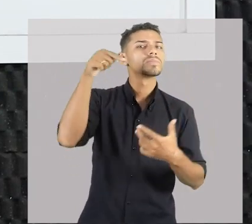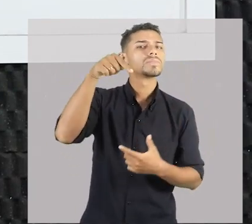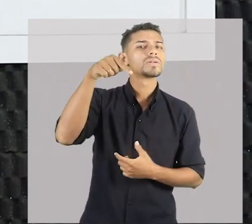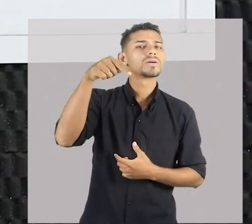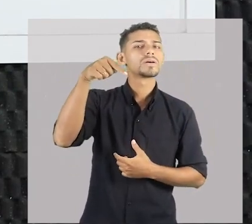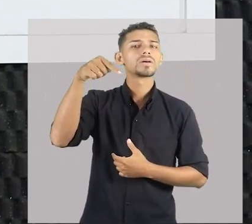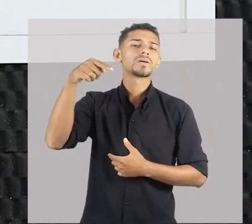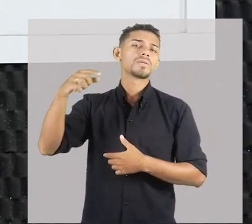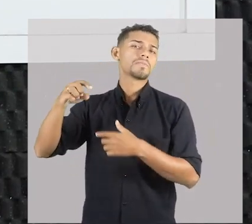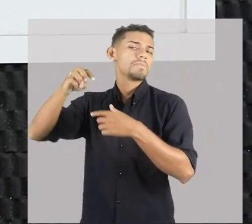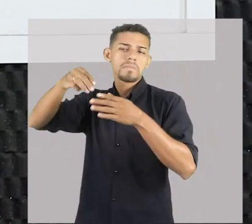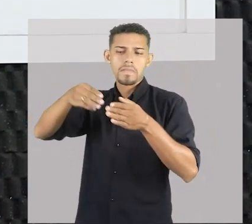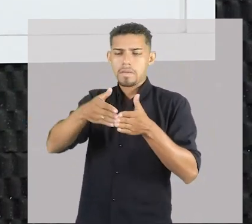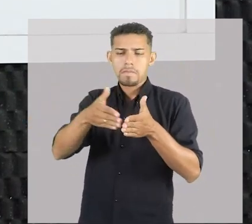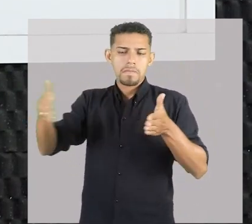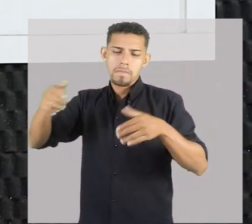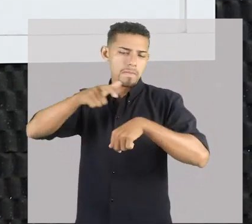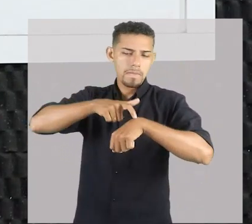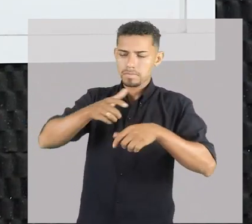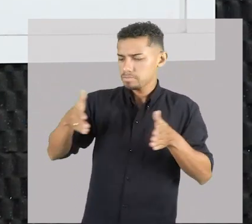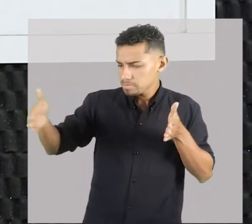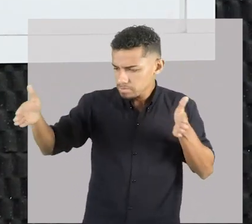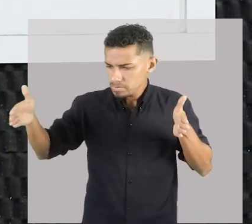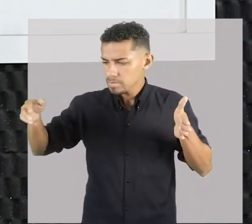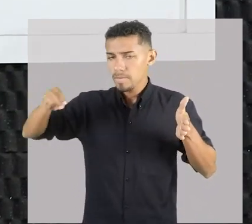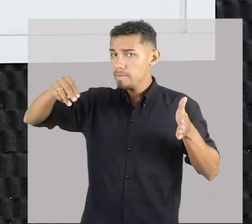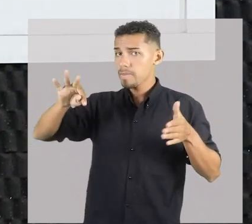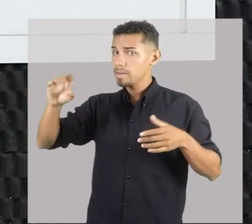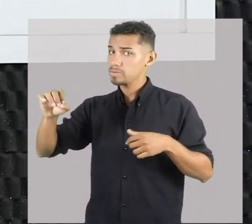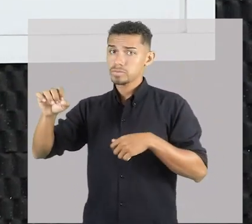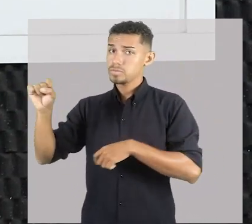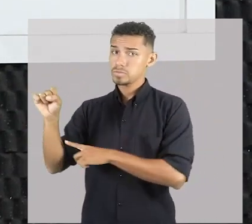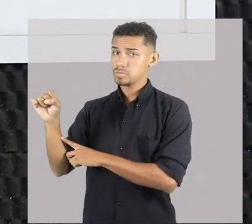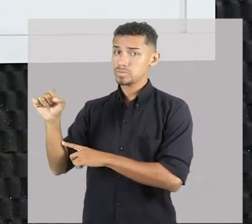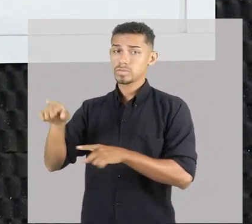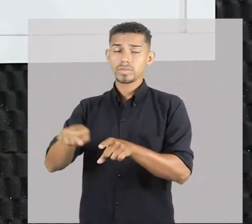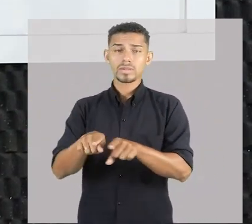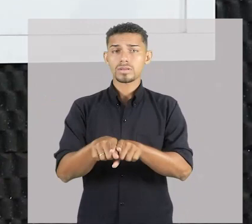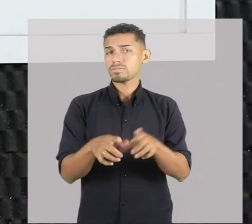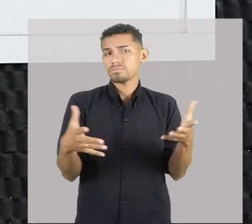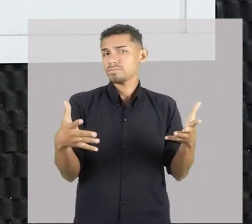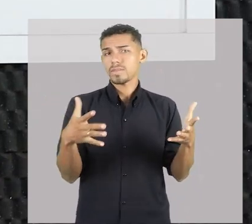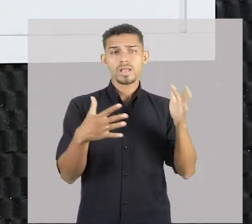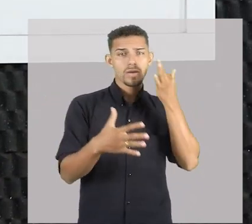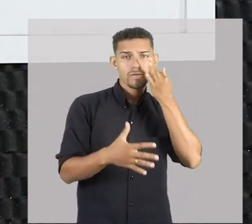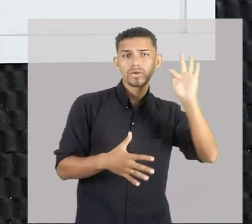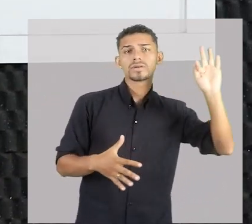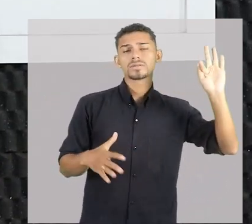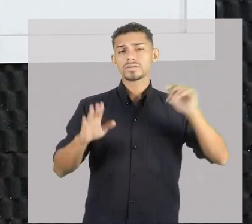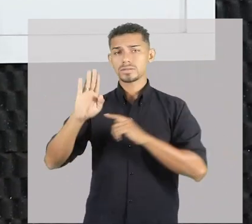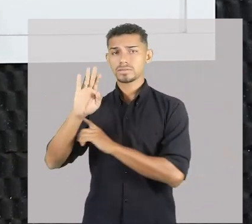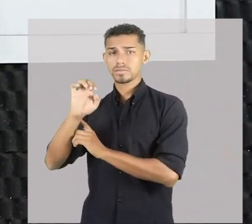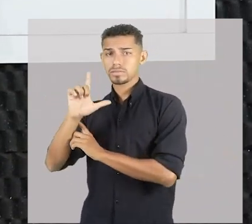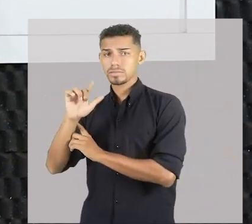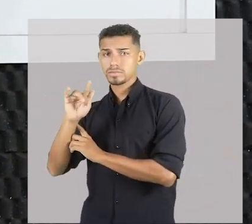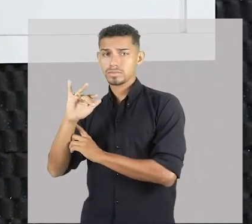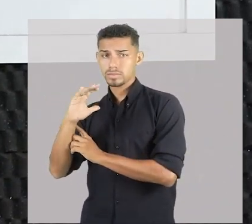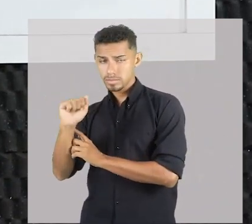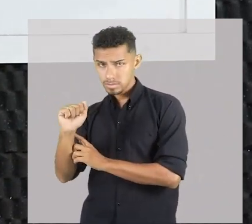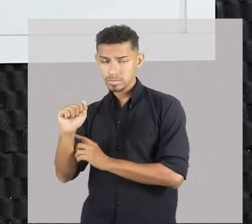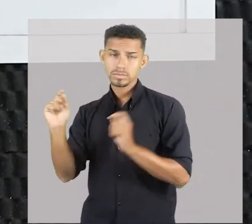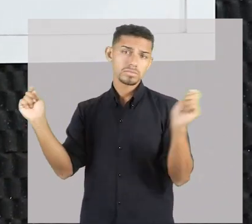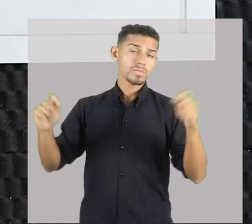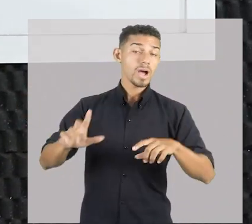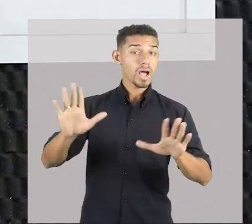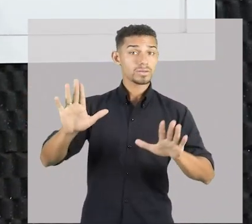igual na França, igual na Bélgica, em qualquer lugar do mundo, é o sistema internacional. Mas usualmente